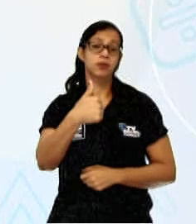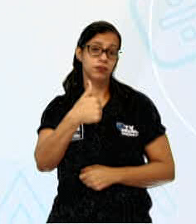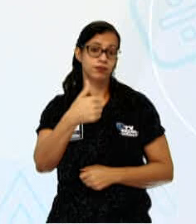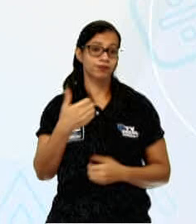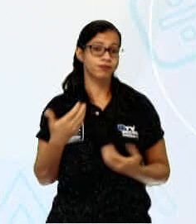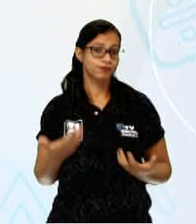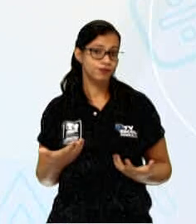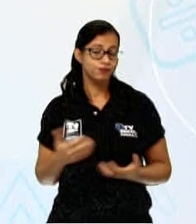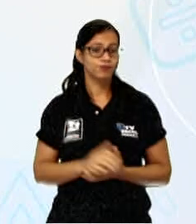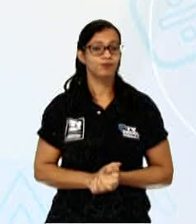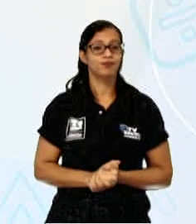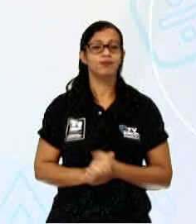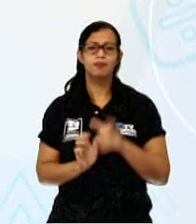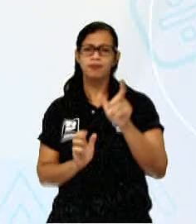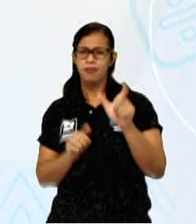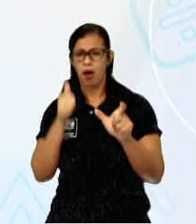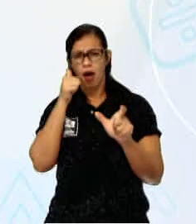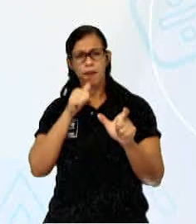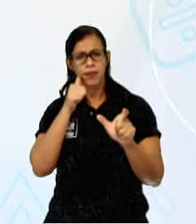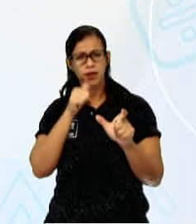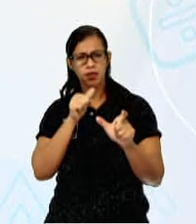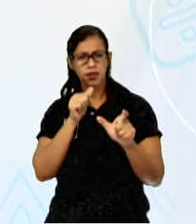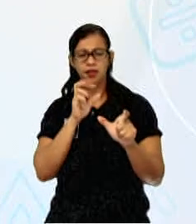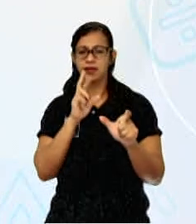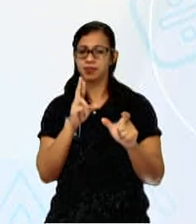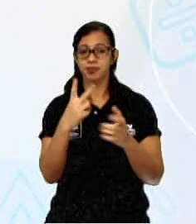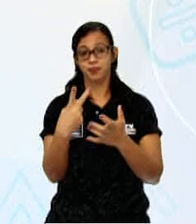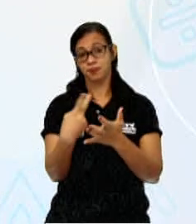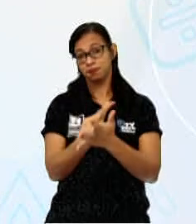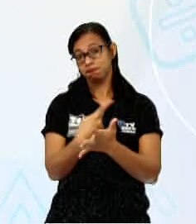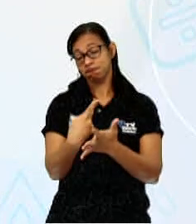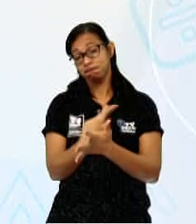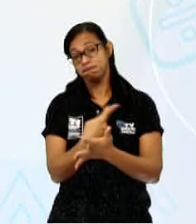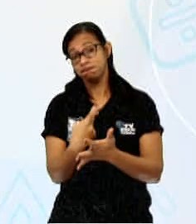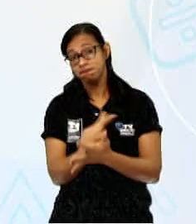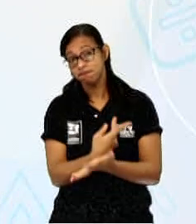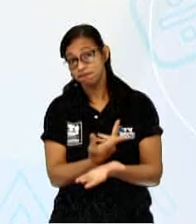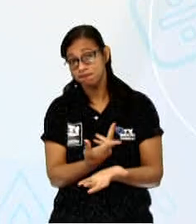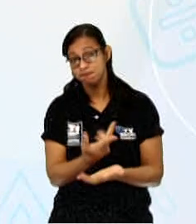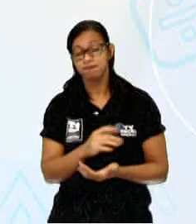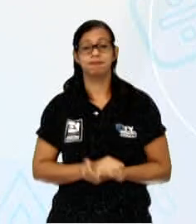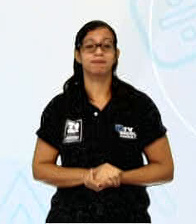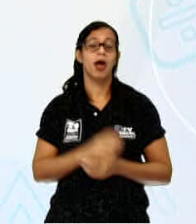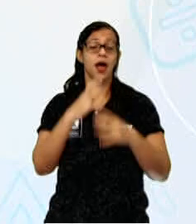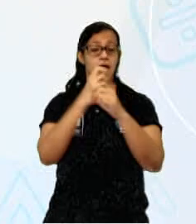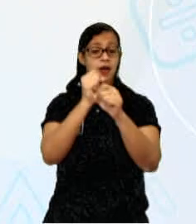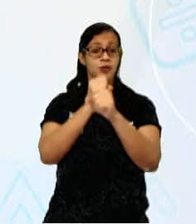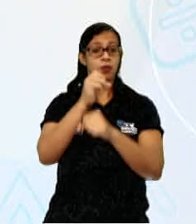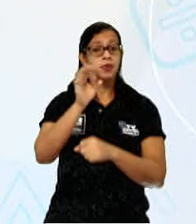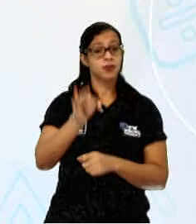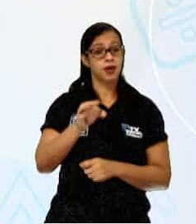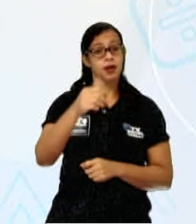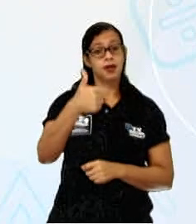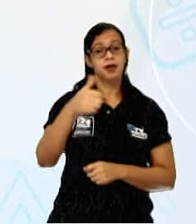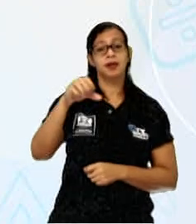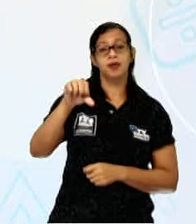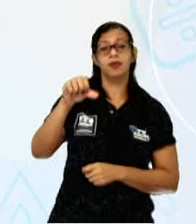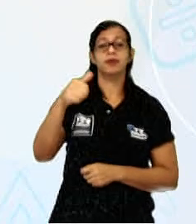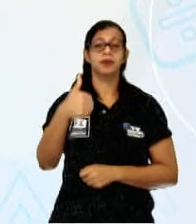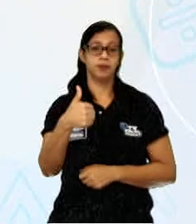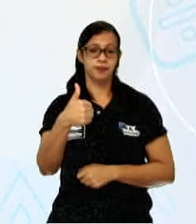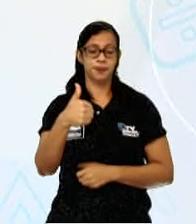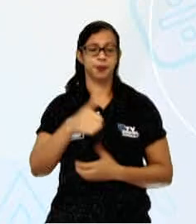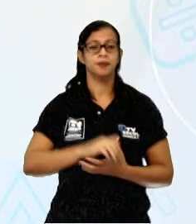errada pois registrou 11 unidades na ordem da unidade o resultado correto da adição é 191